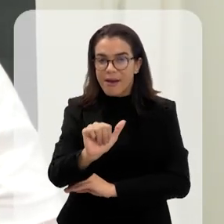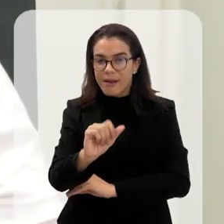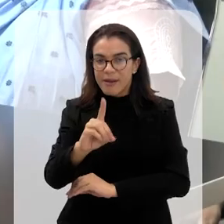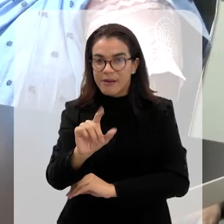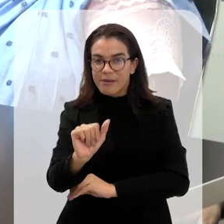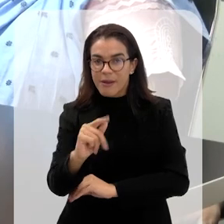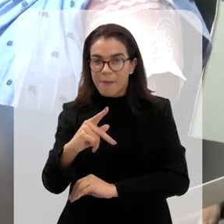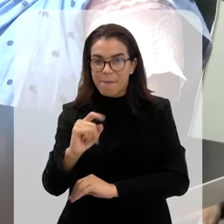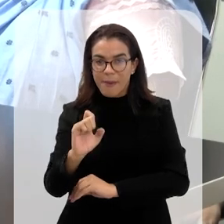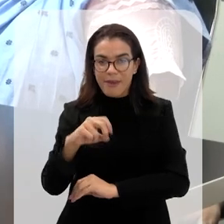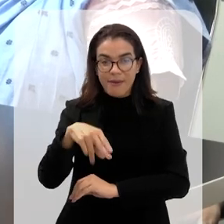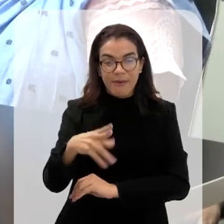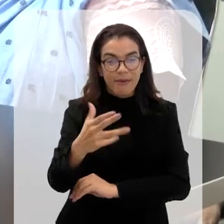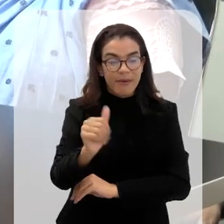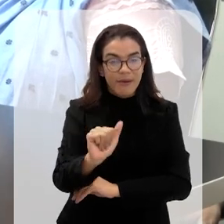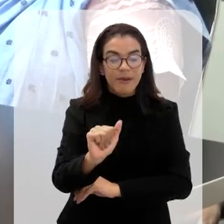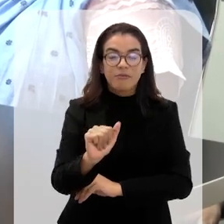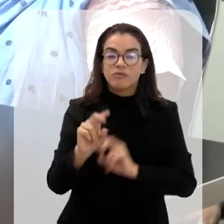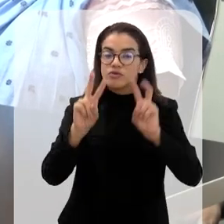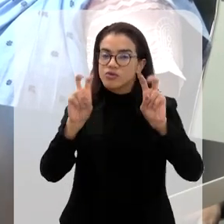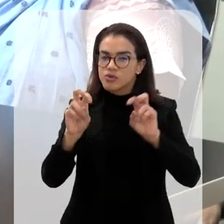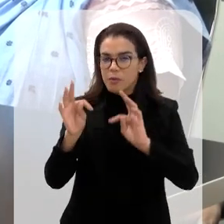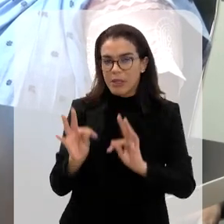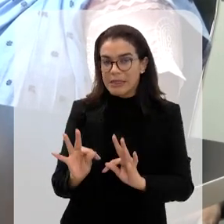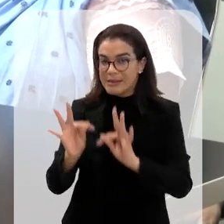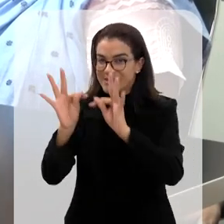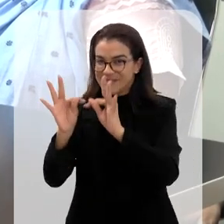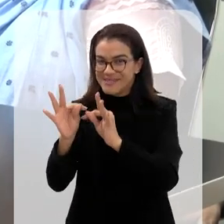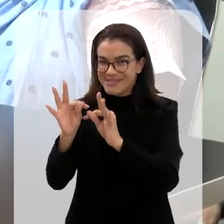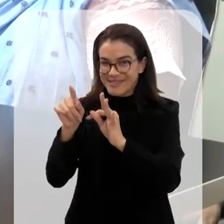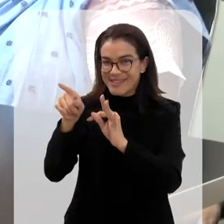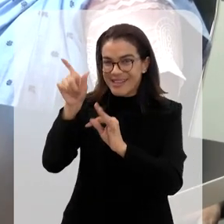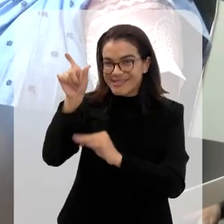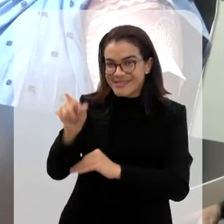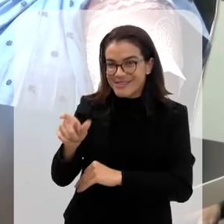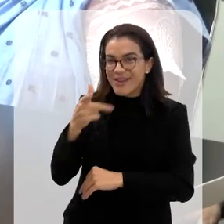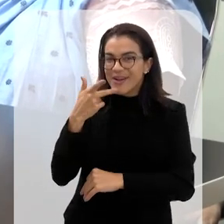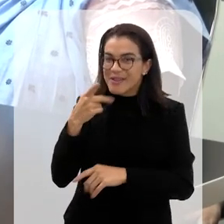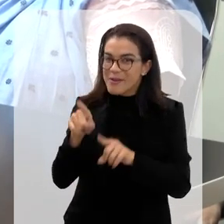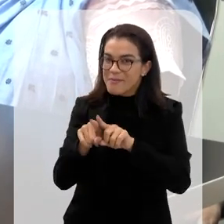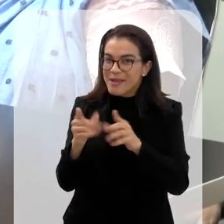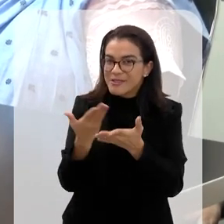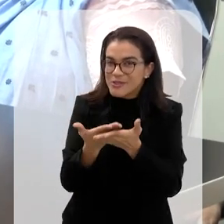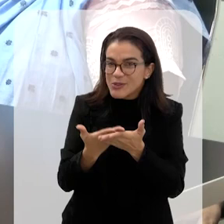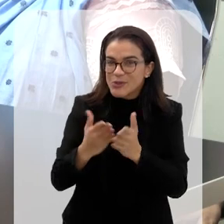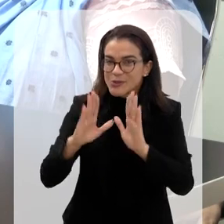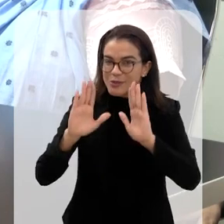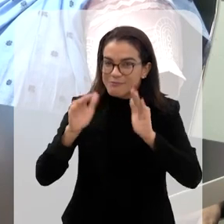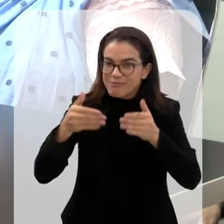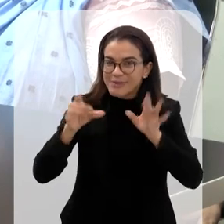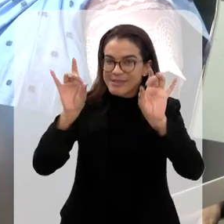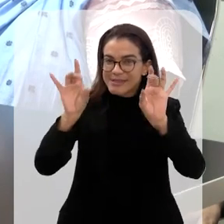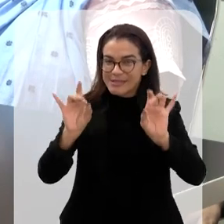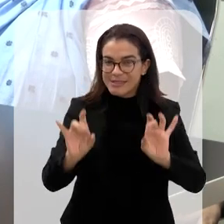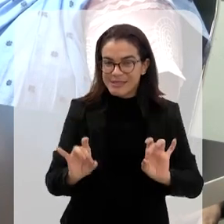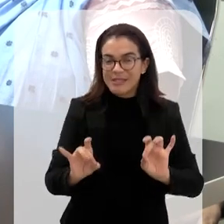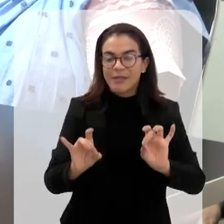e na própria Polícia Civil. Né? Agora, com questão da tecnologia, que a senhora é também